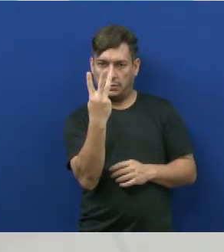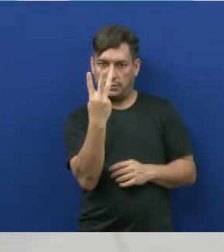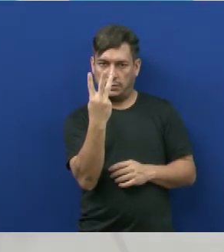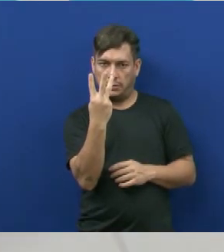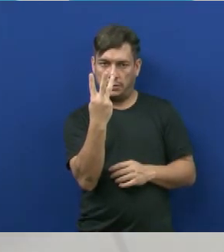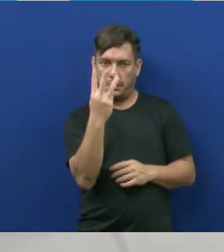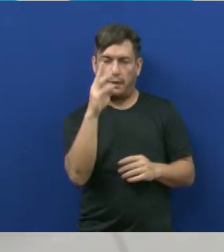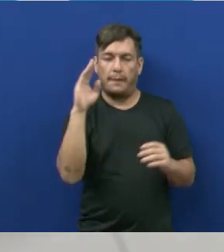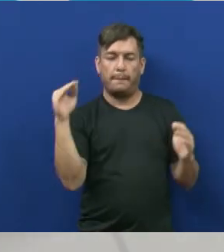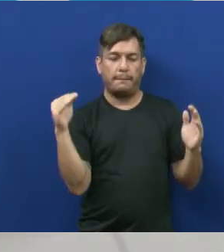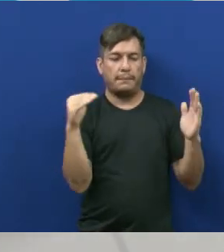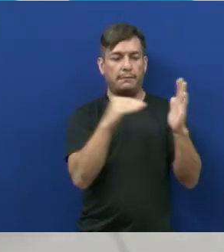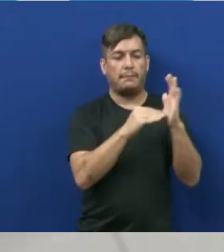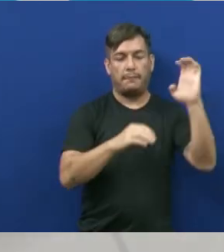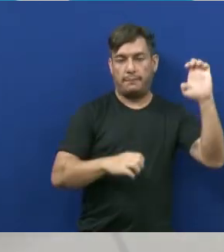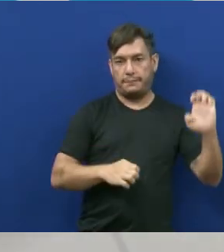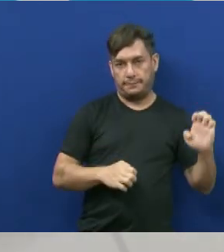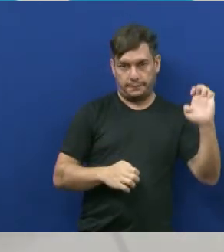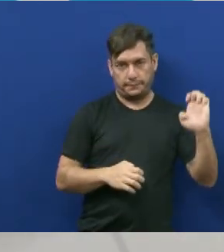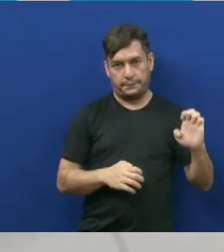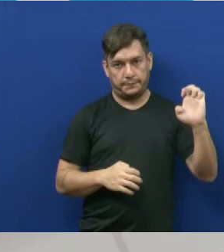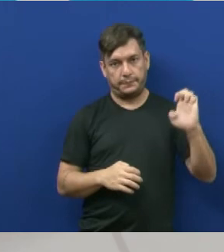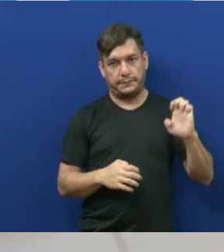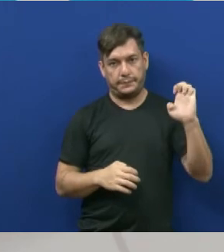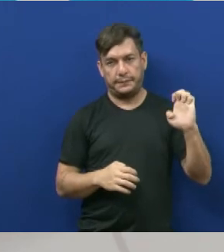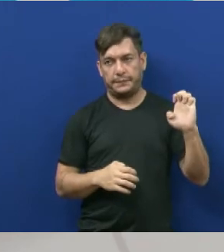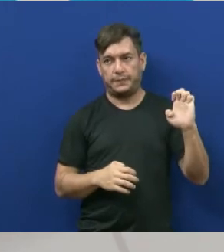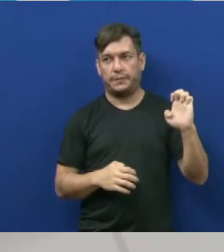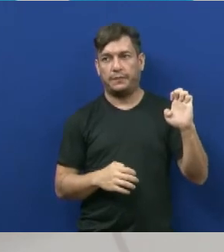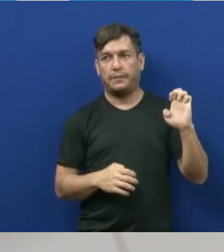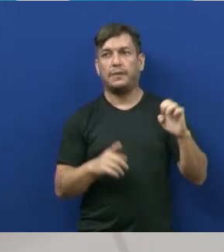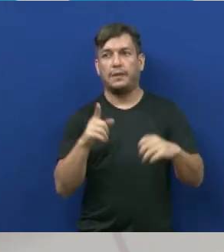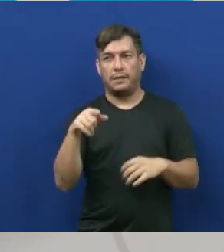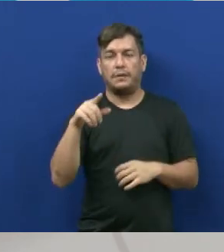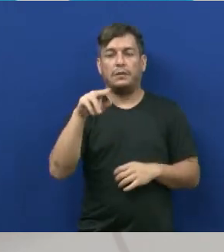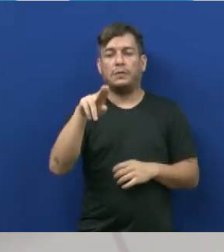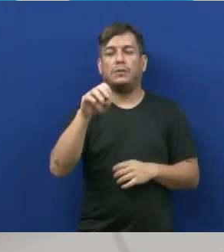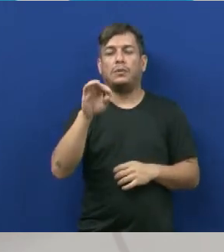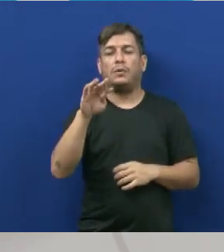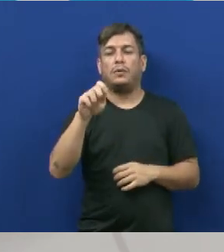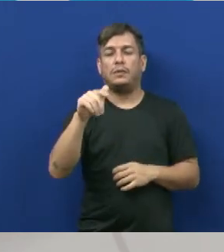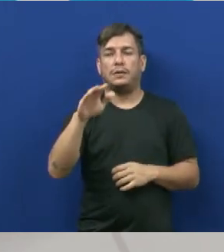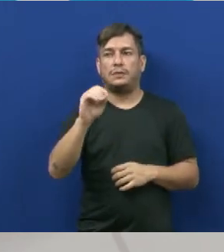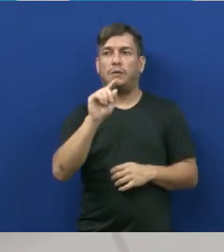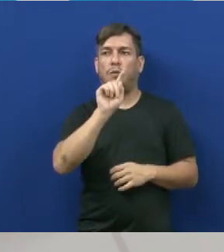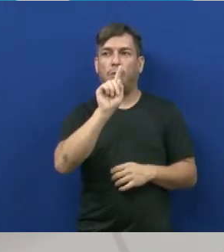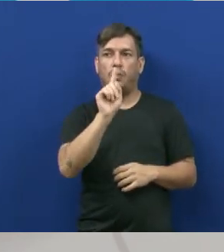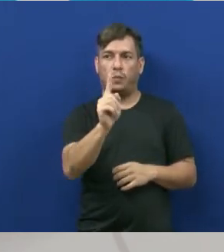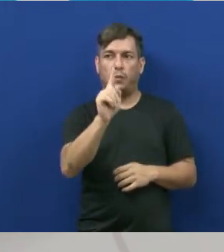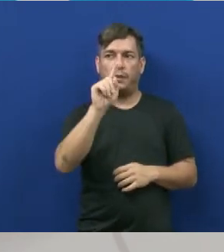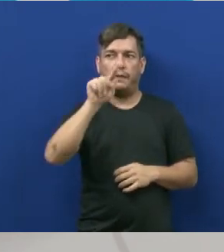decimais para a esquerda. Então, nesse caso, vai ficar em notação científica